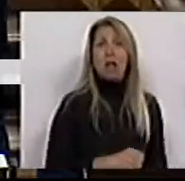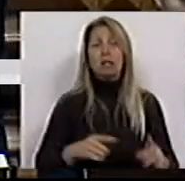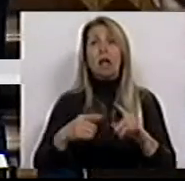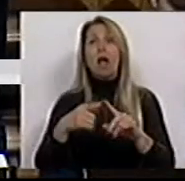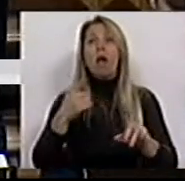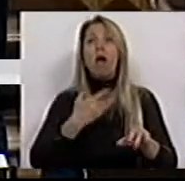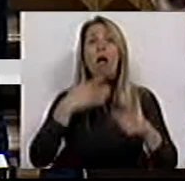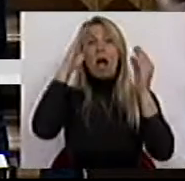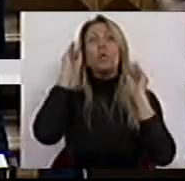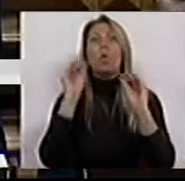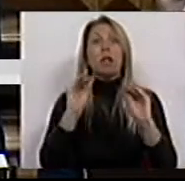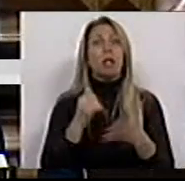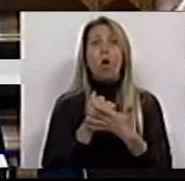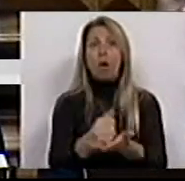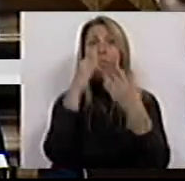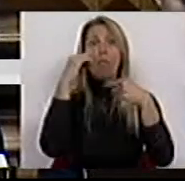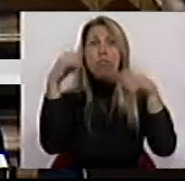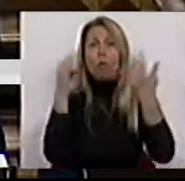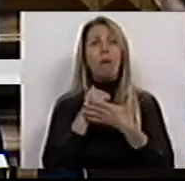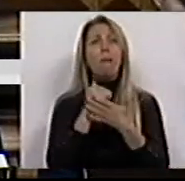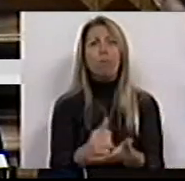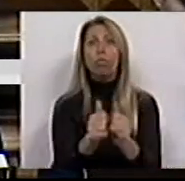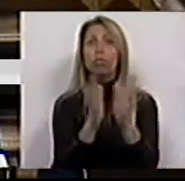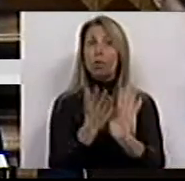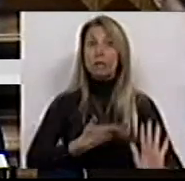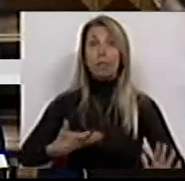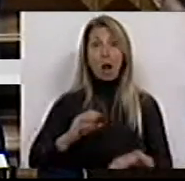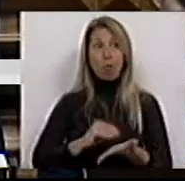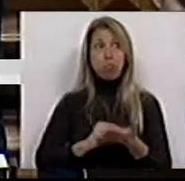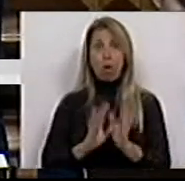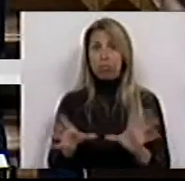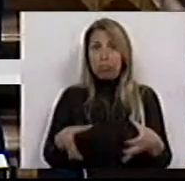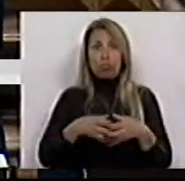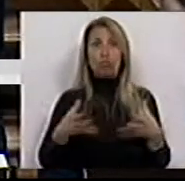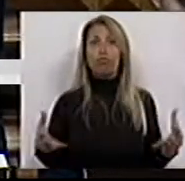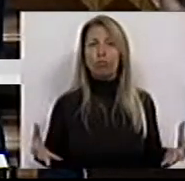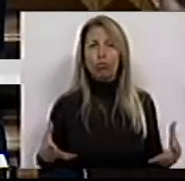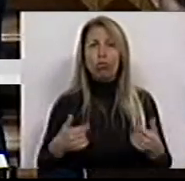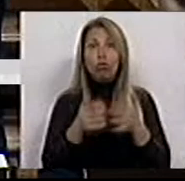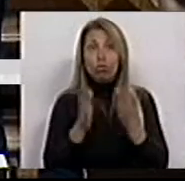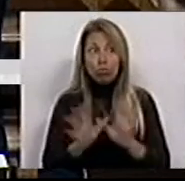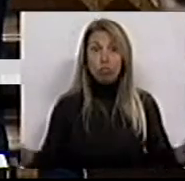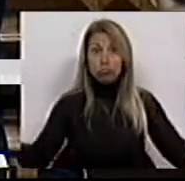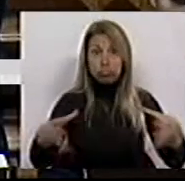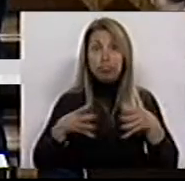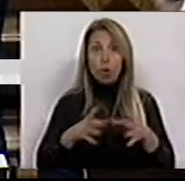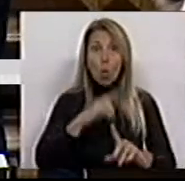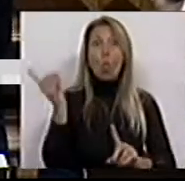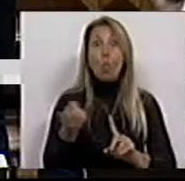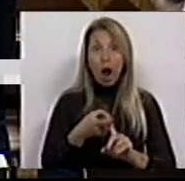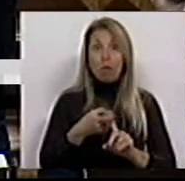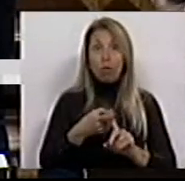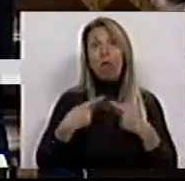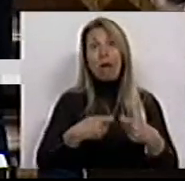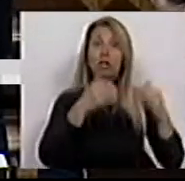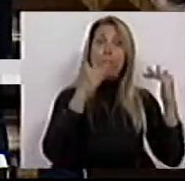mais que todos os apoios a todos os desempregados e pobres juntos, custa mais que todos estes apoios juntos por ano. Em 2011,